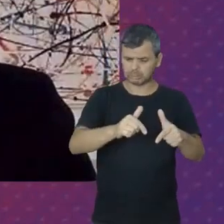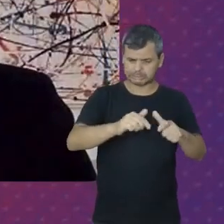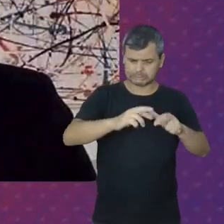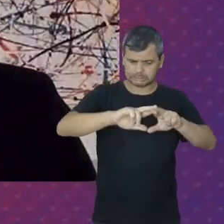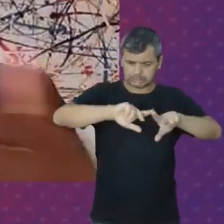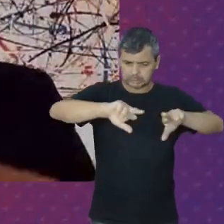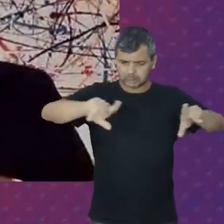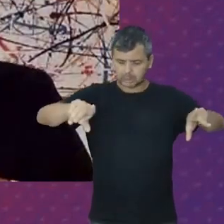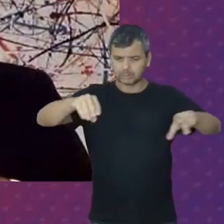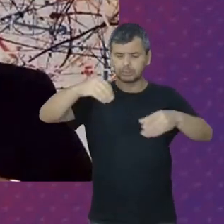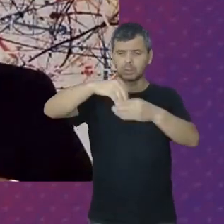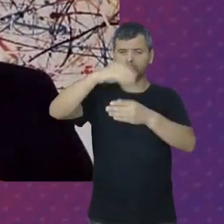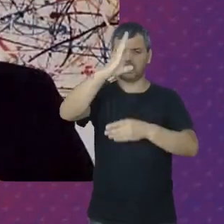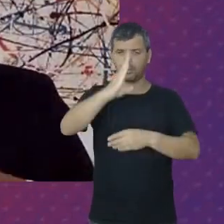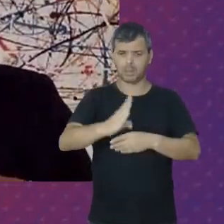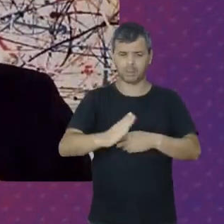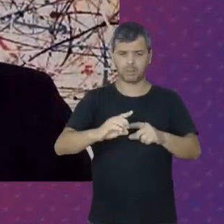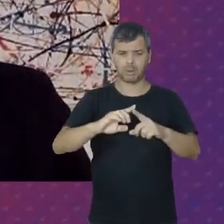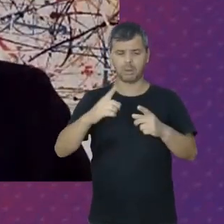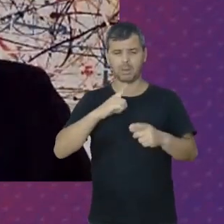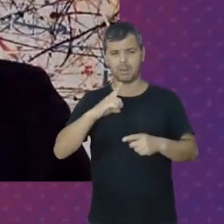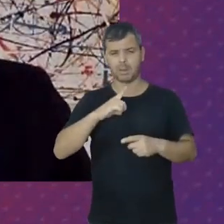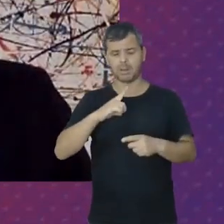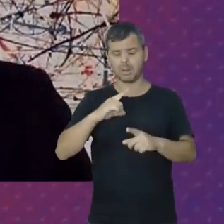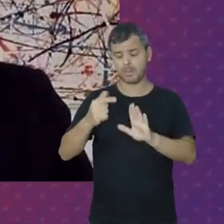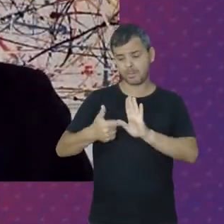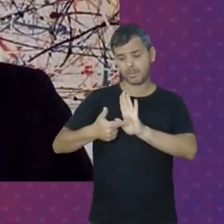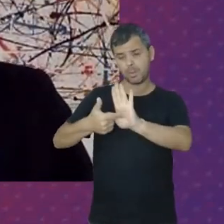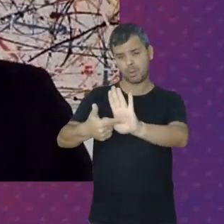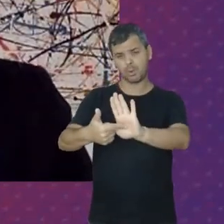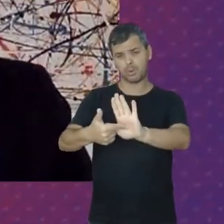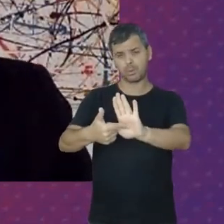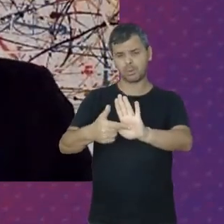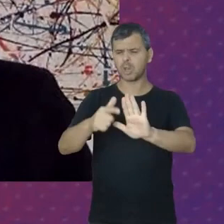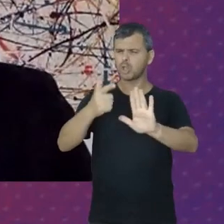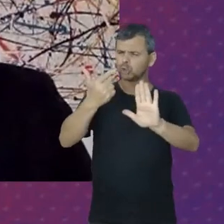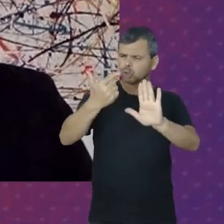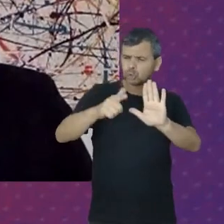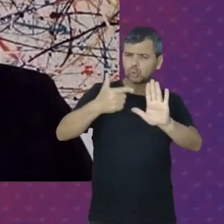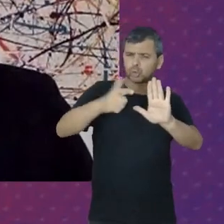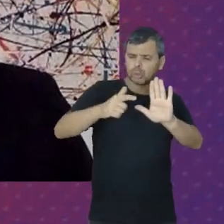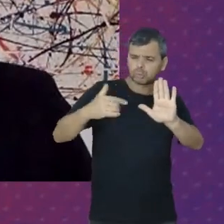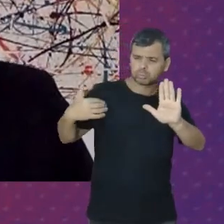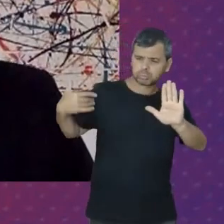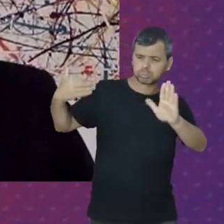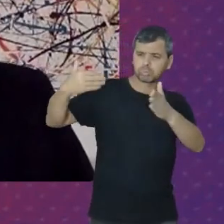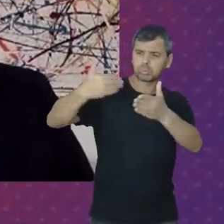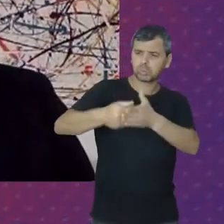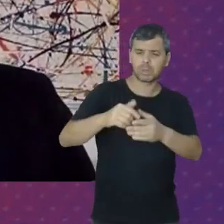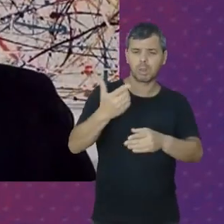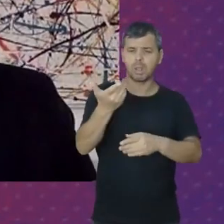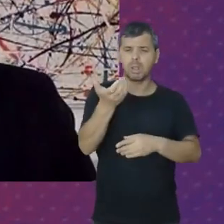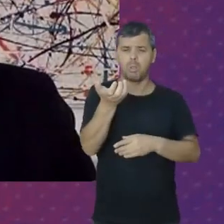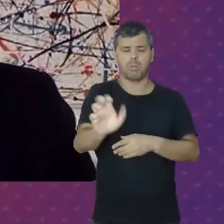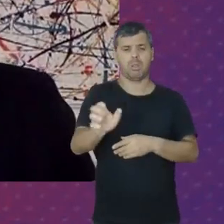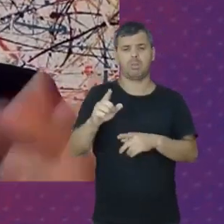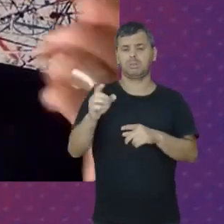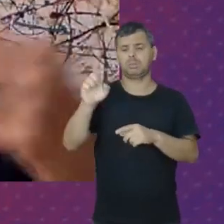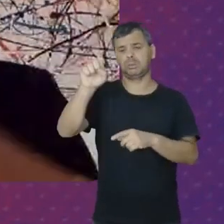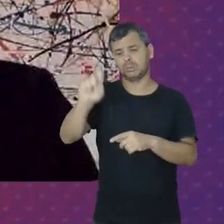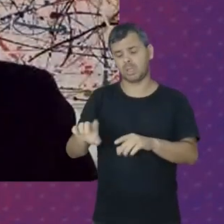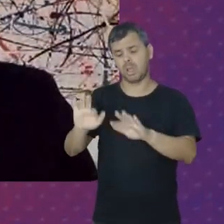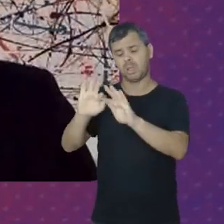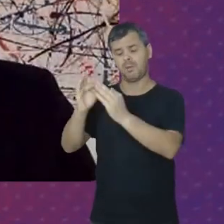enorme em nosso país, elas têm frisado e repercutido ao longo do tempo que elas não querem ser da família,